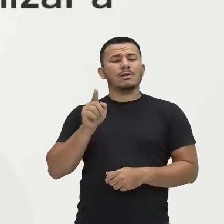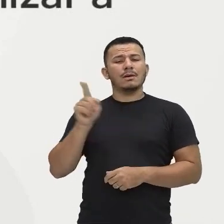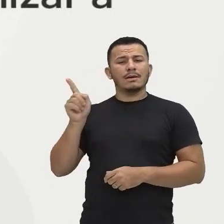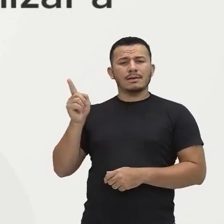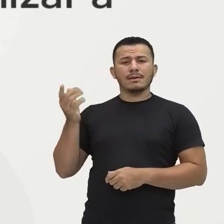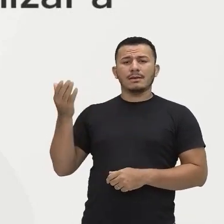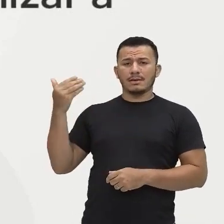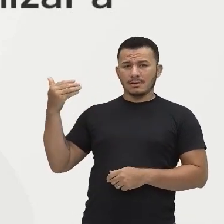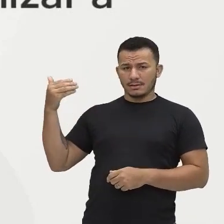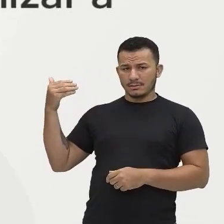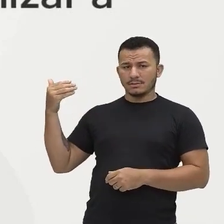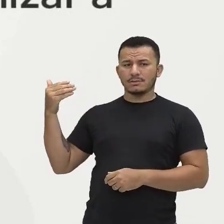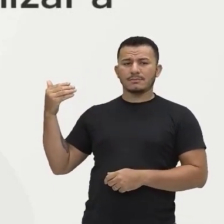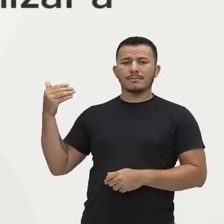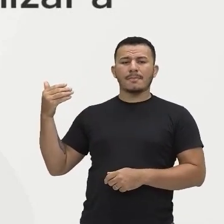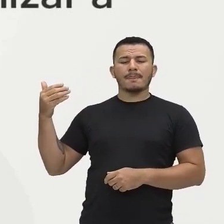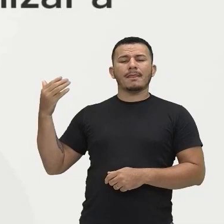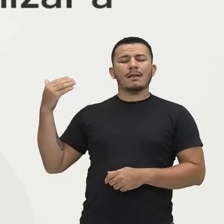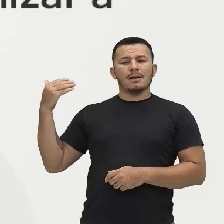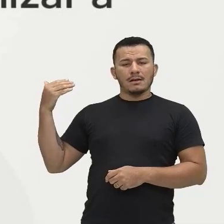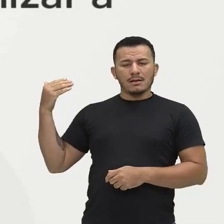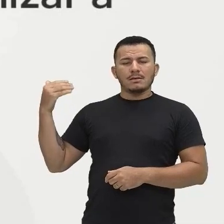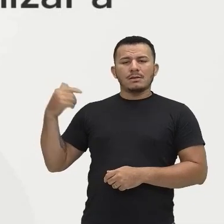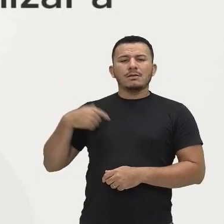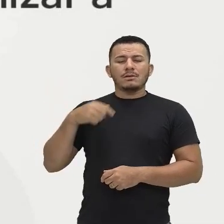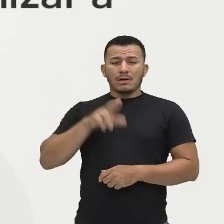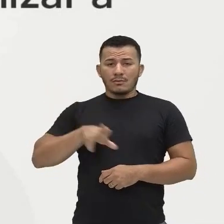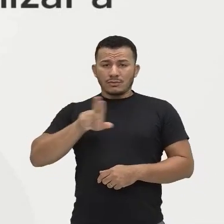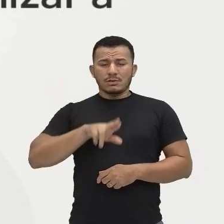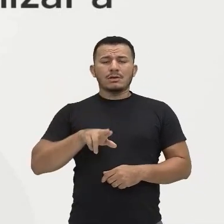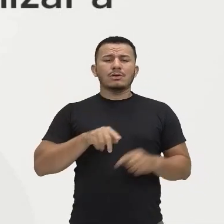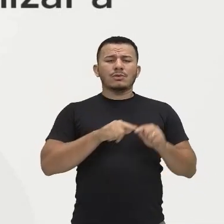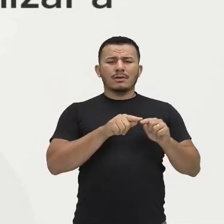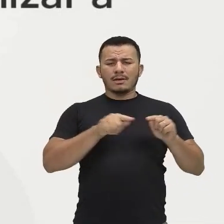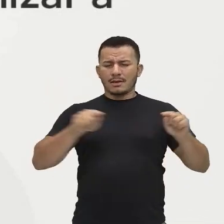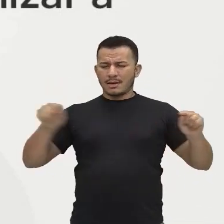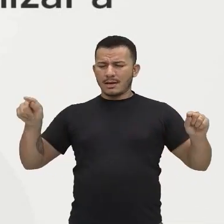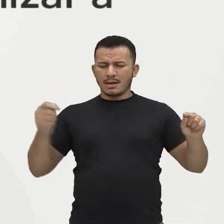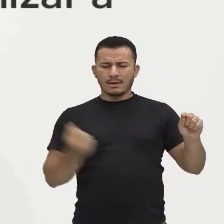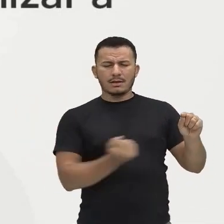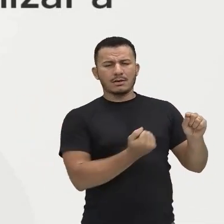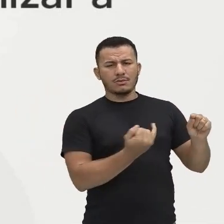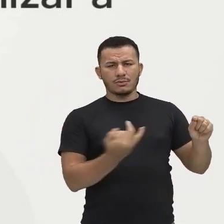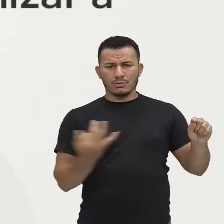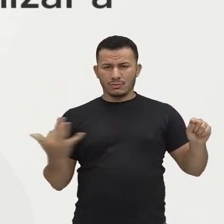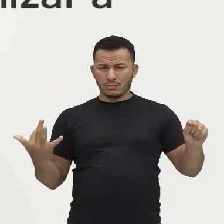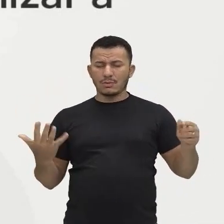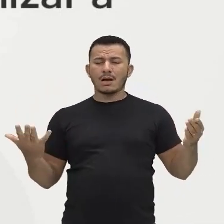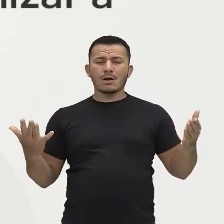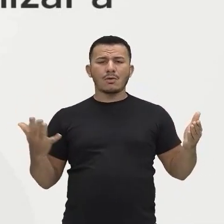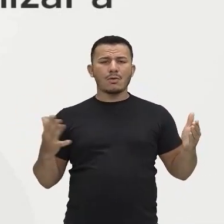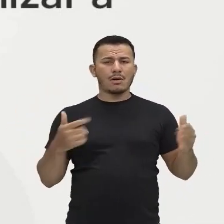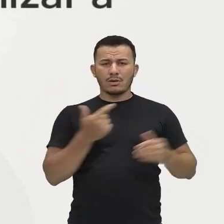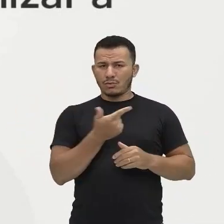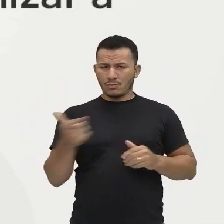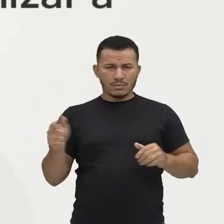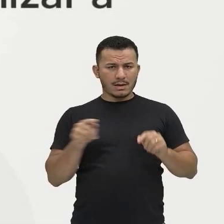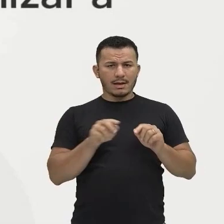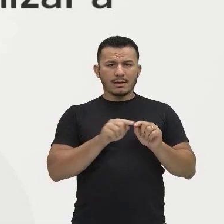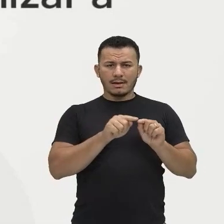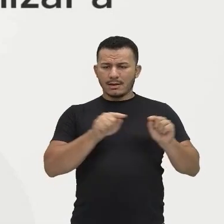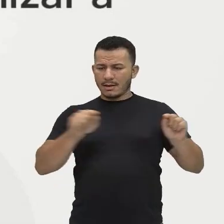estamos resolvendo, né, com a reta numérica. Agora é 100. Como é que